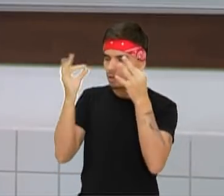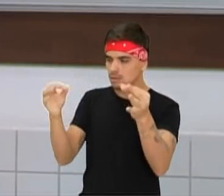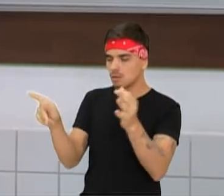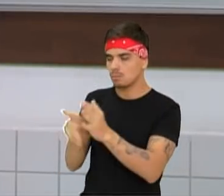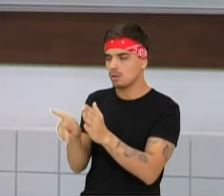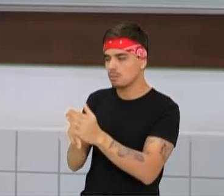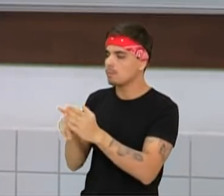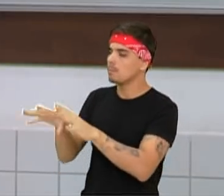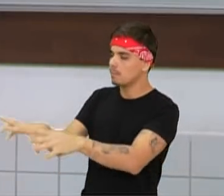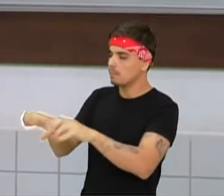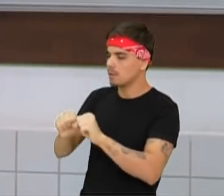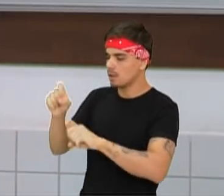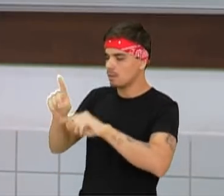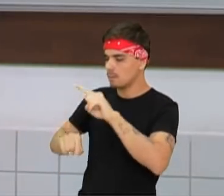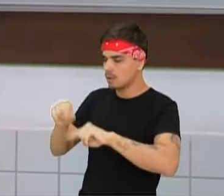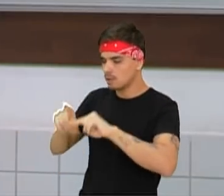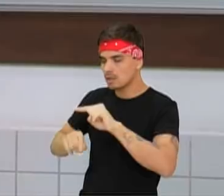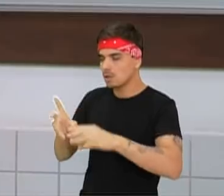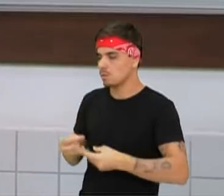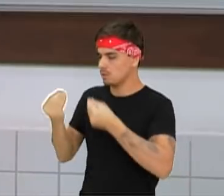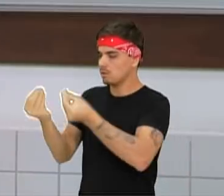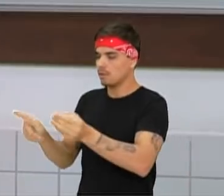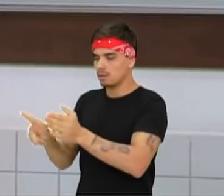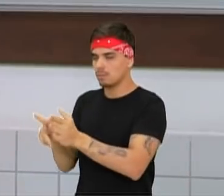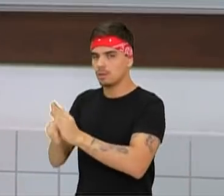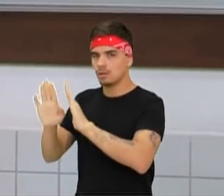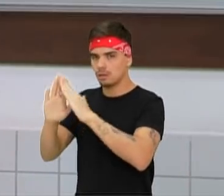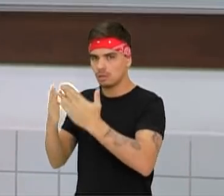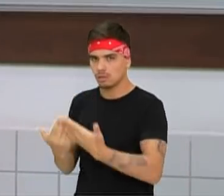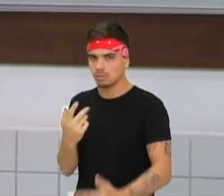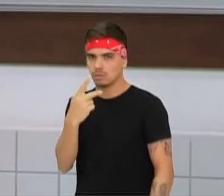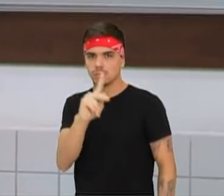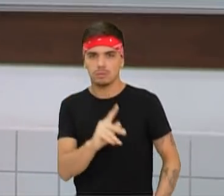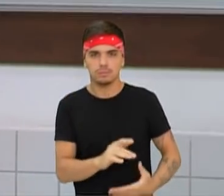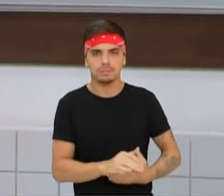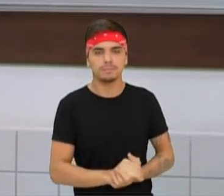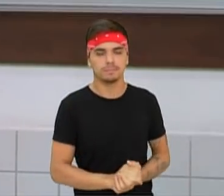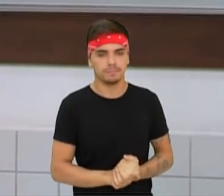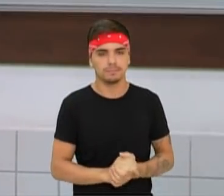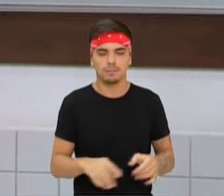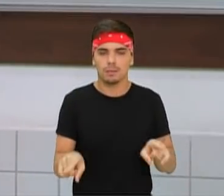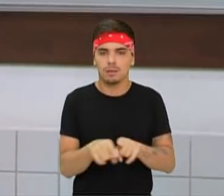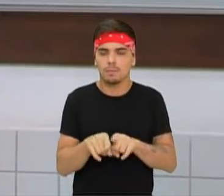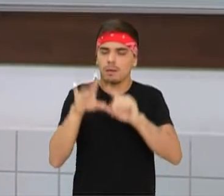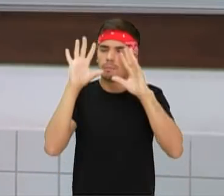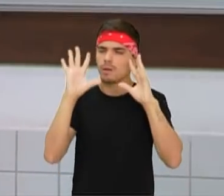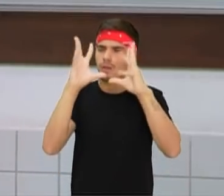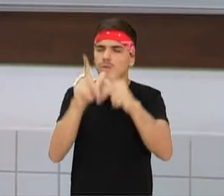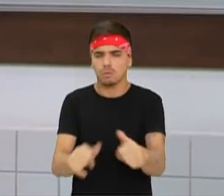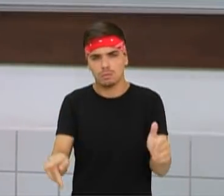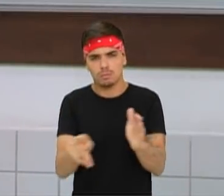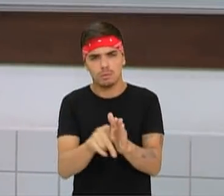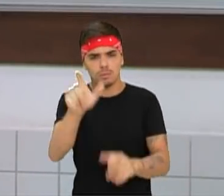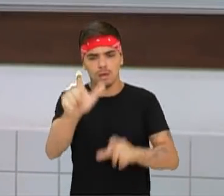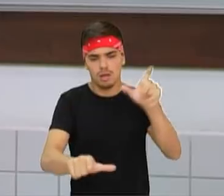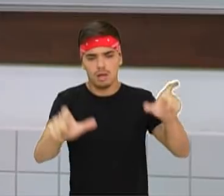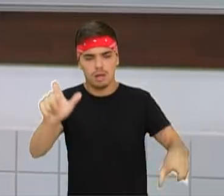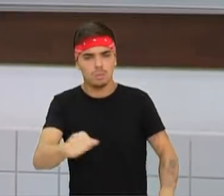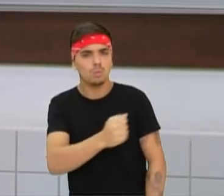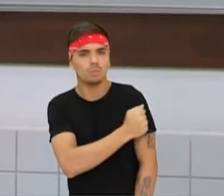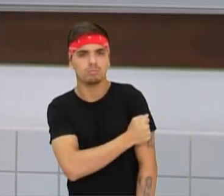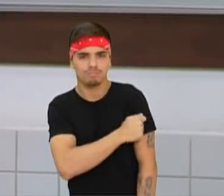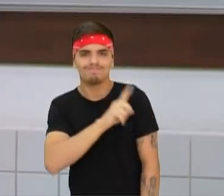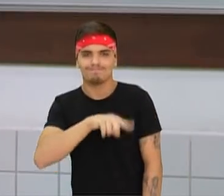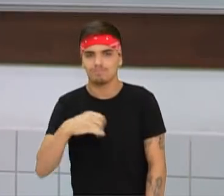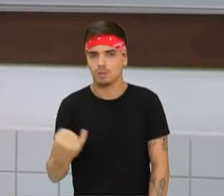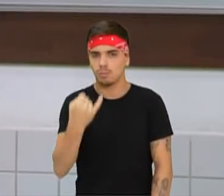prazo de retirada e devolução das atividades impressas na sua escola. E para todos os estudantes é importante ter